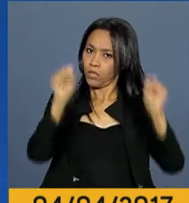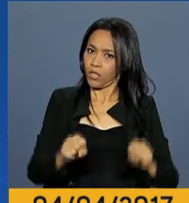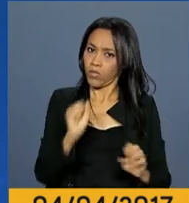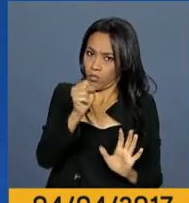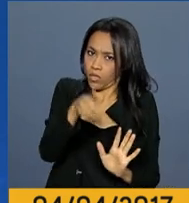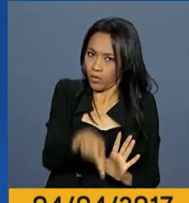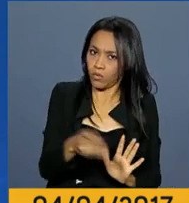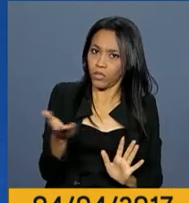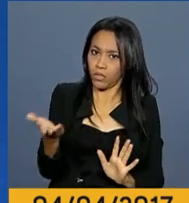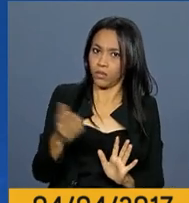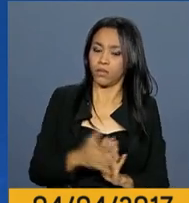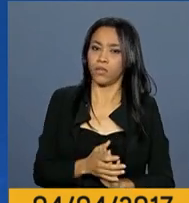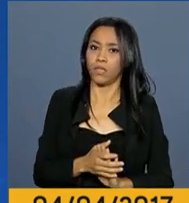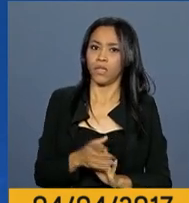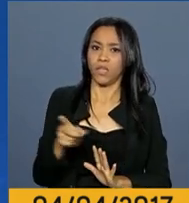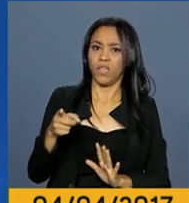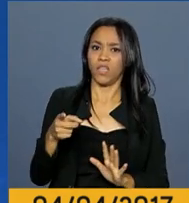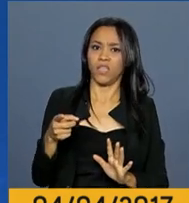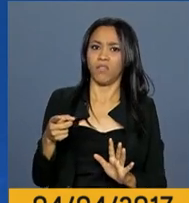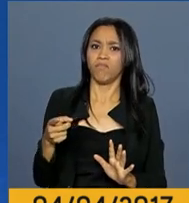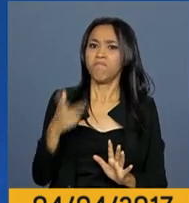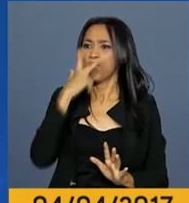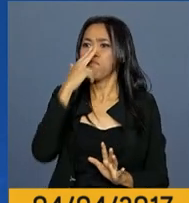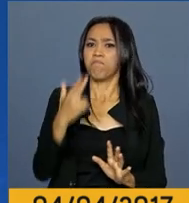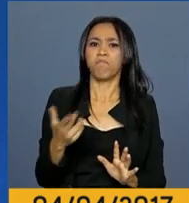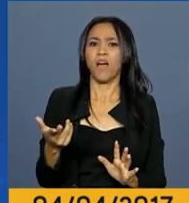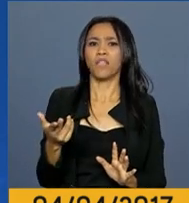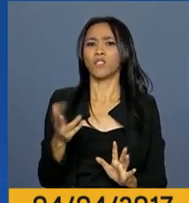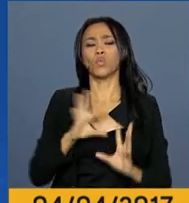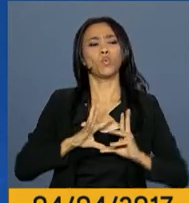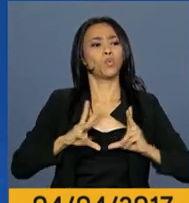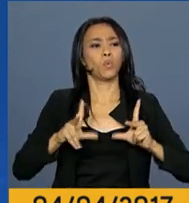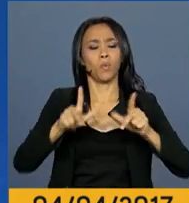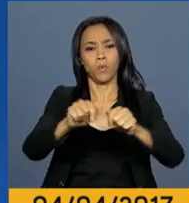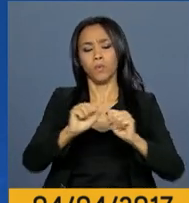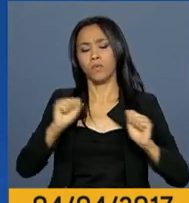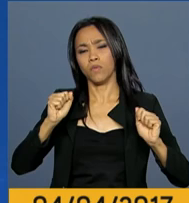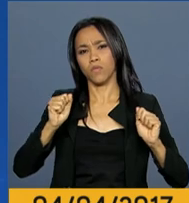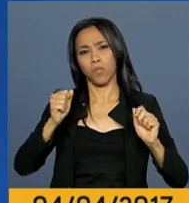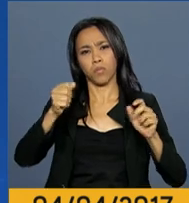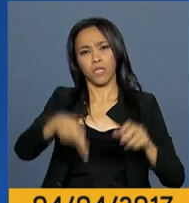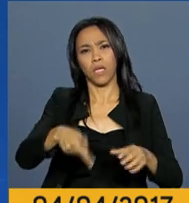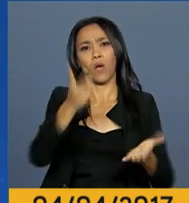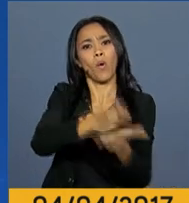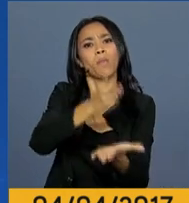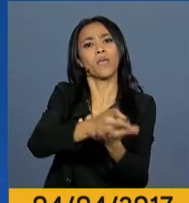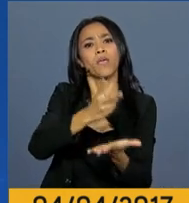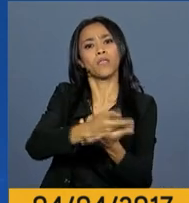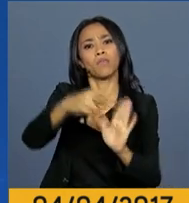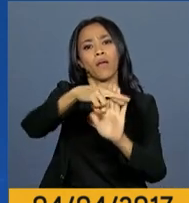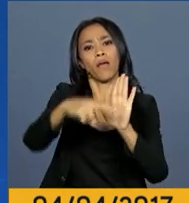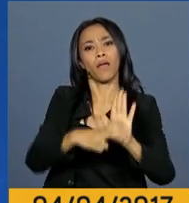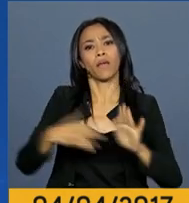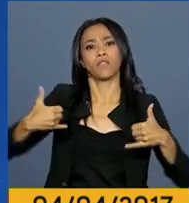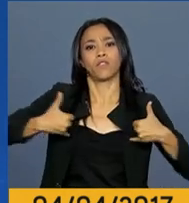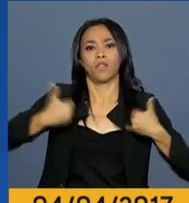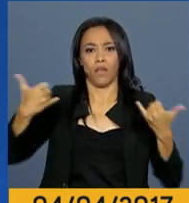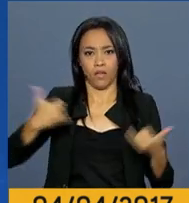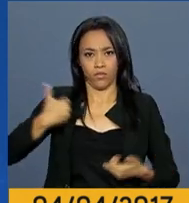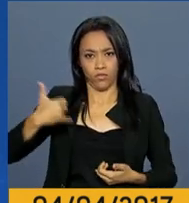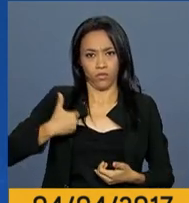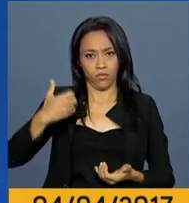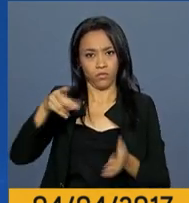se insurgem contra a ideia de que todos devem se aposentar com o mesmo critério etário, com o mesmo critério de